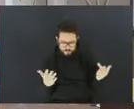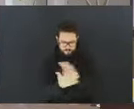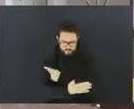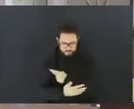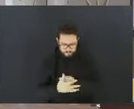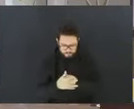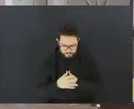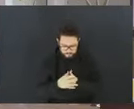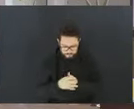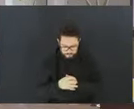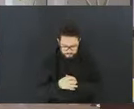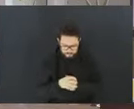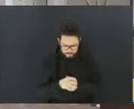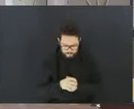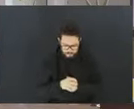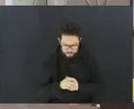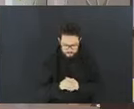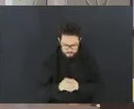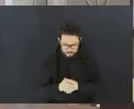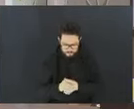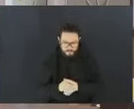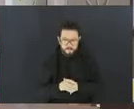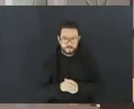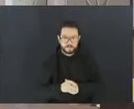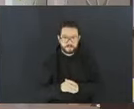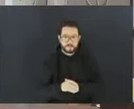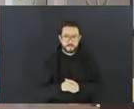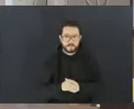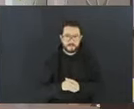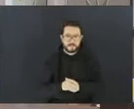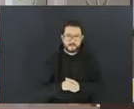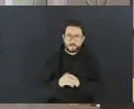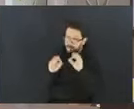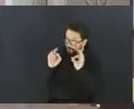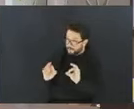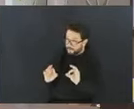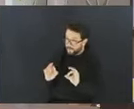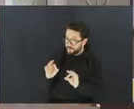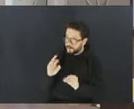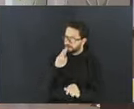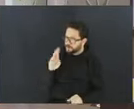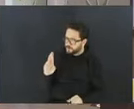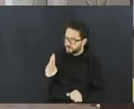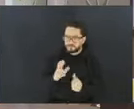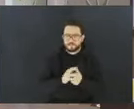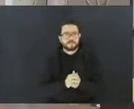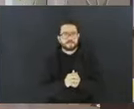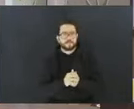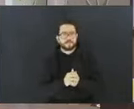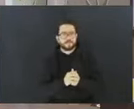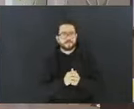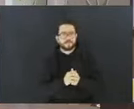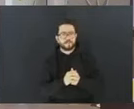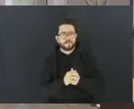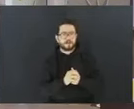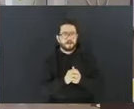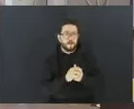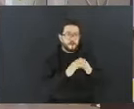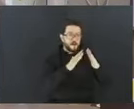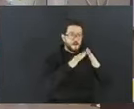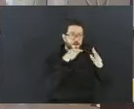ostensivo. Respondi a sua pergunta. Referente ao Evangelho, Gabriel, faz favor.